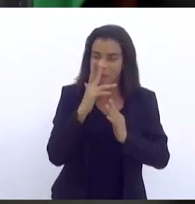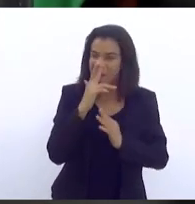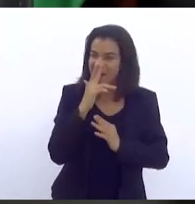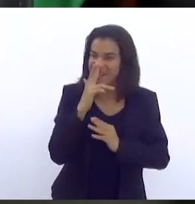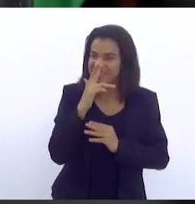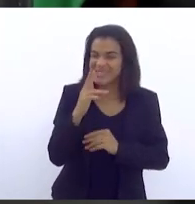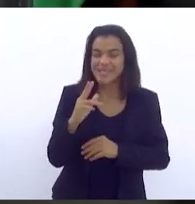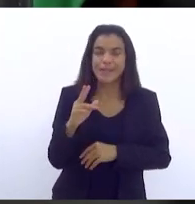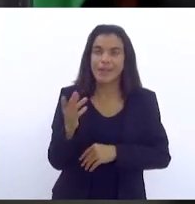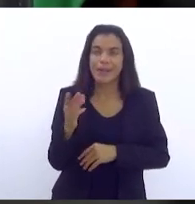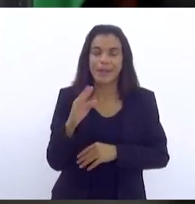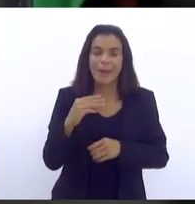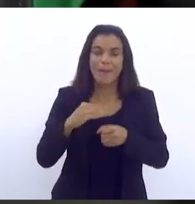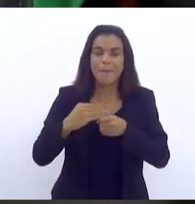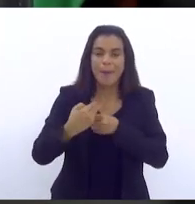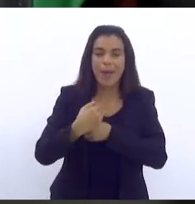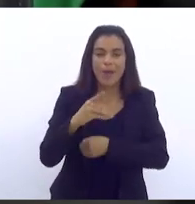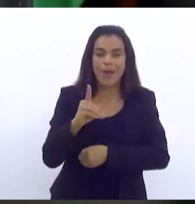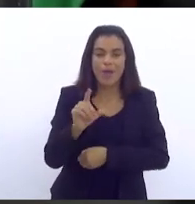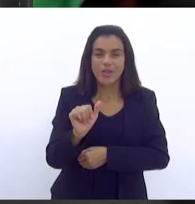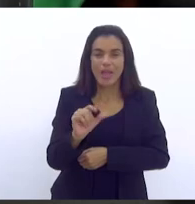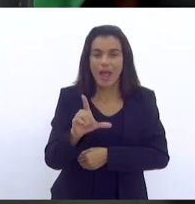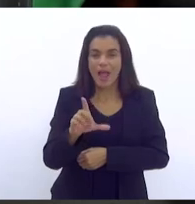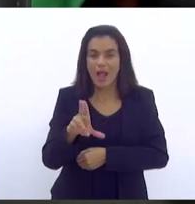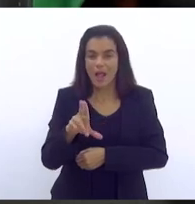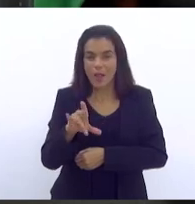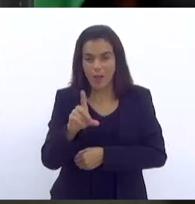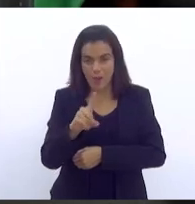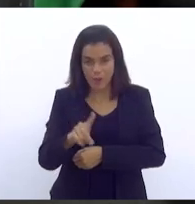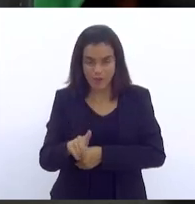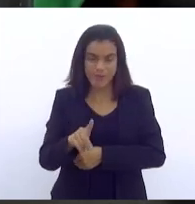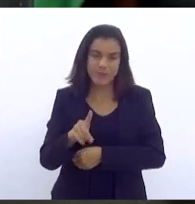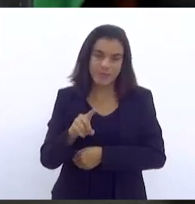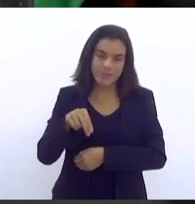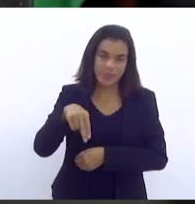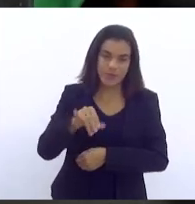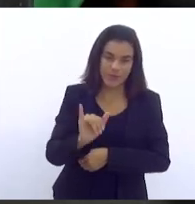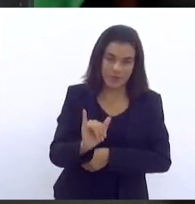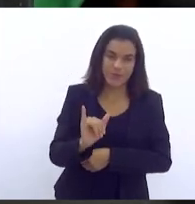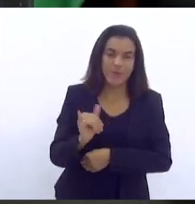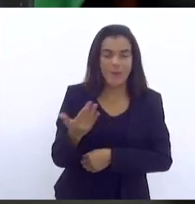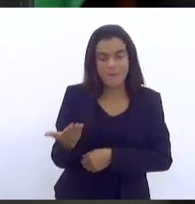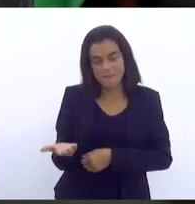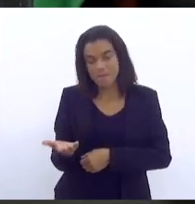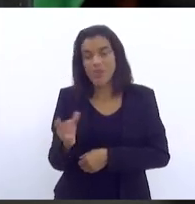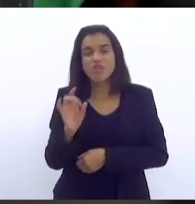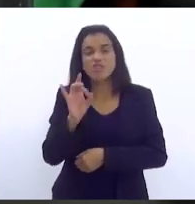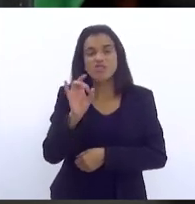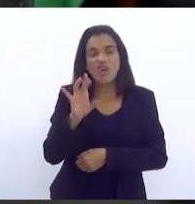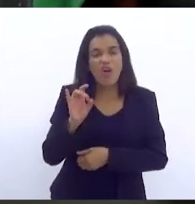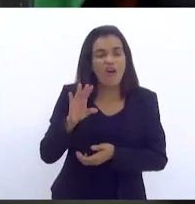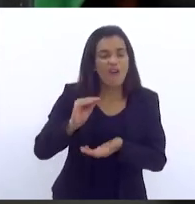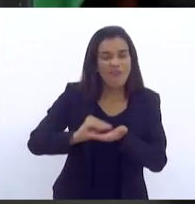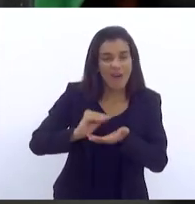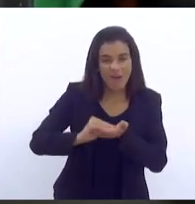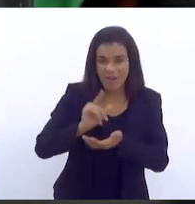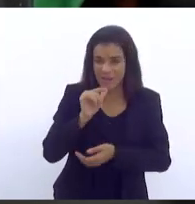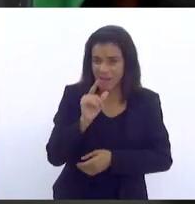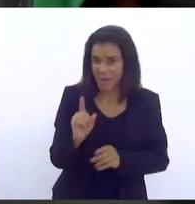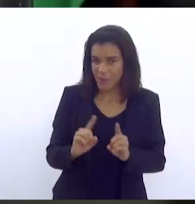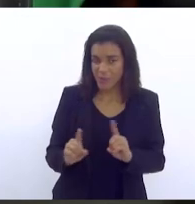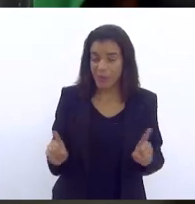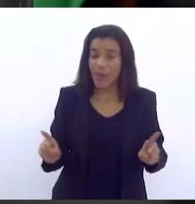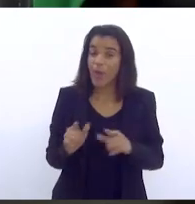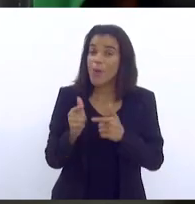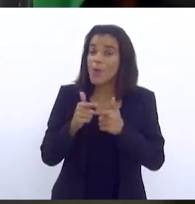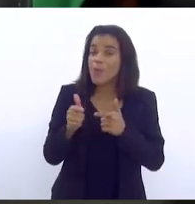o Bairro da Luz em Nova Iguaçu é muito parecido com outros bairros que não era o problema só da falta da falta d'água pontual era o